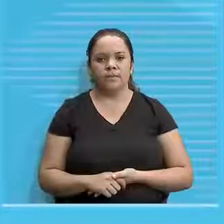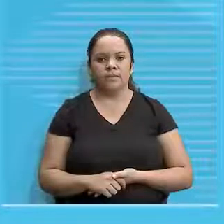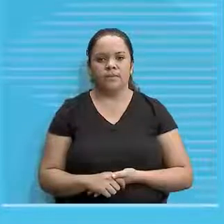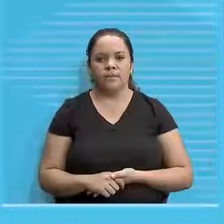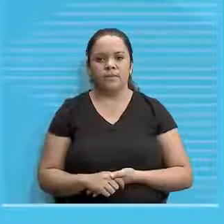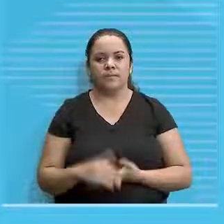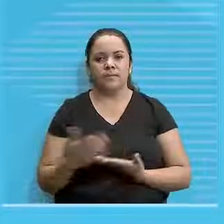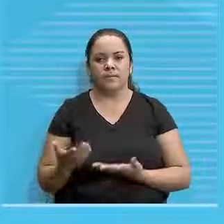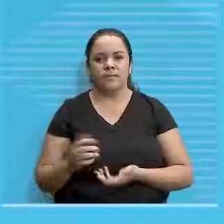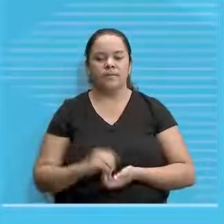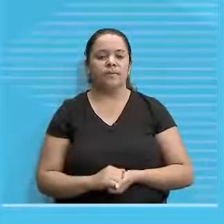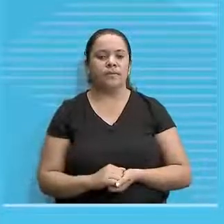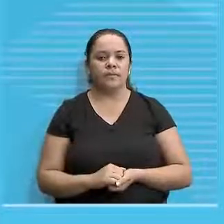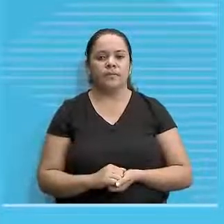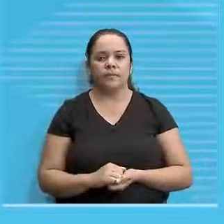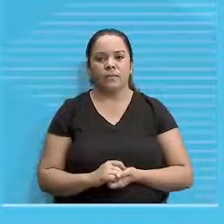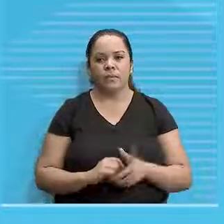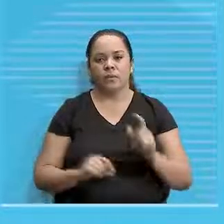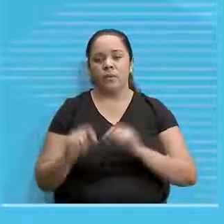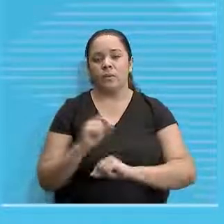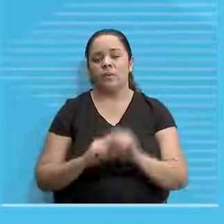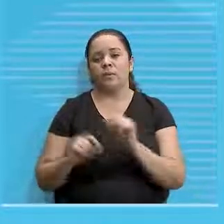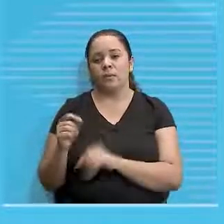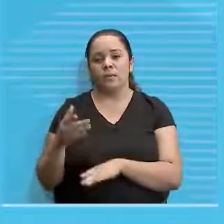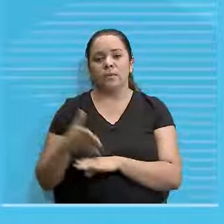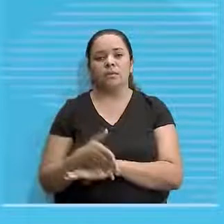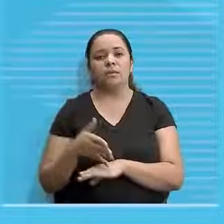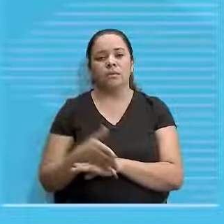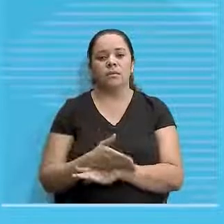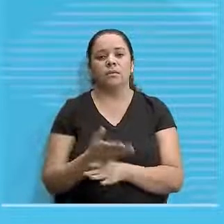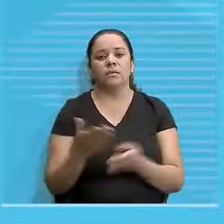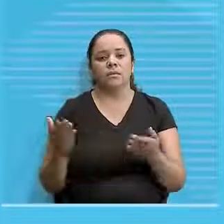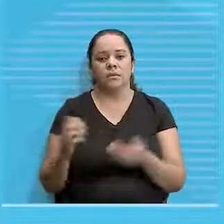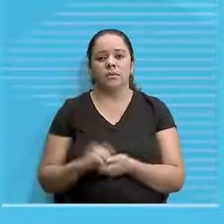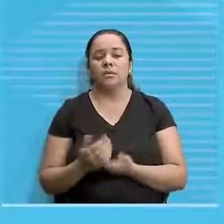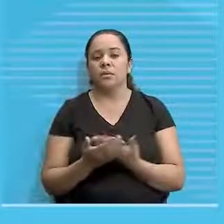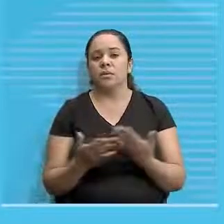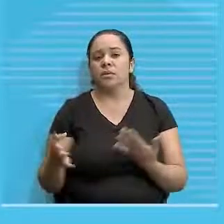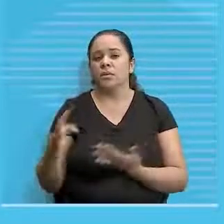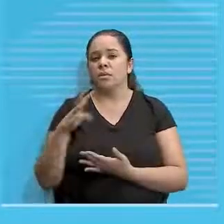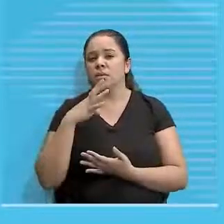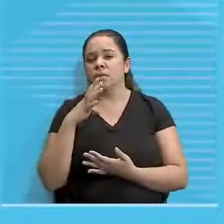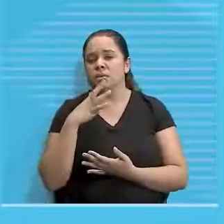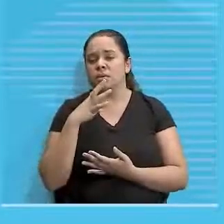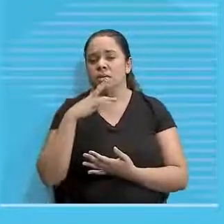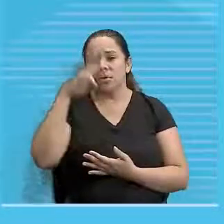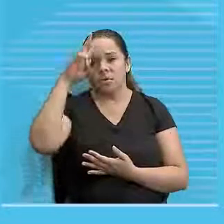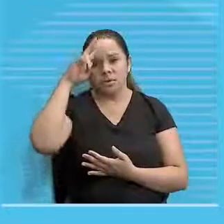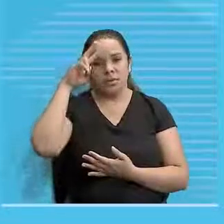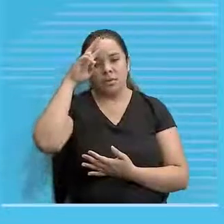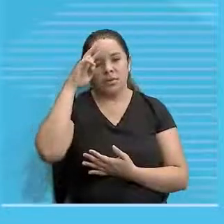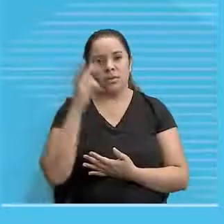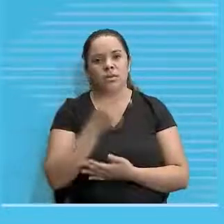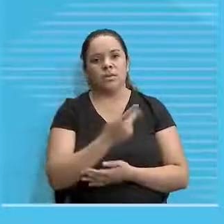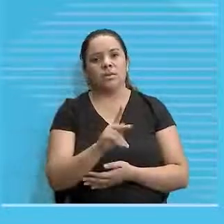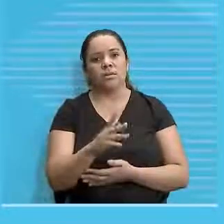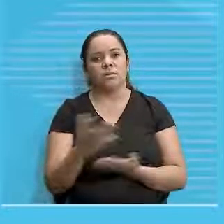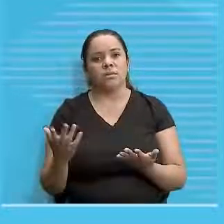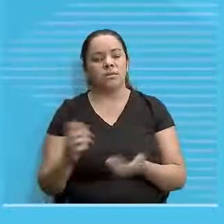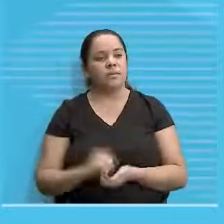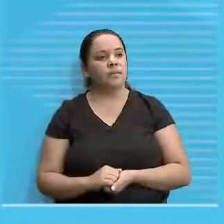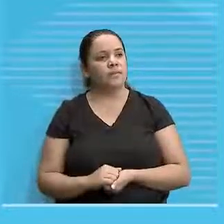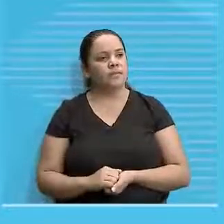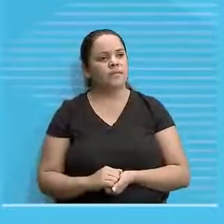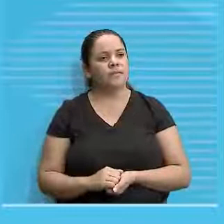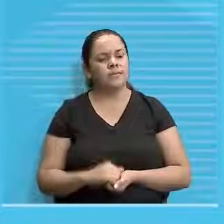Você conhece a sua história? E aí eu tenho aqui essa atividade para que a gente possa exercitar. Olha a